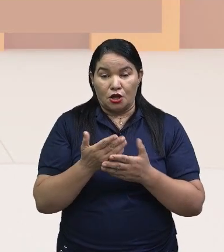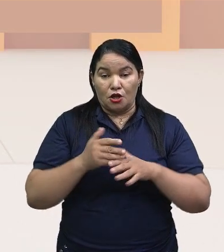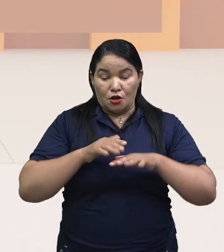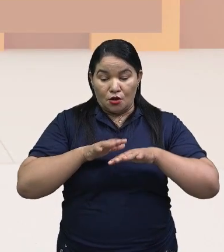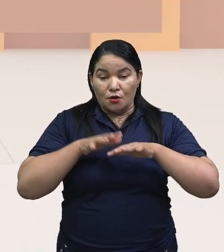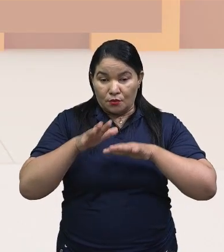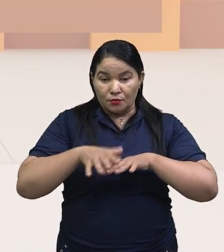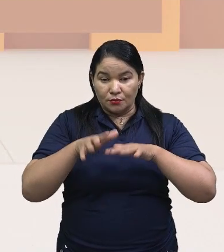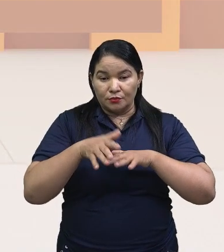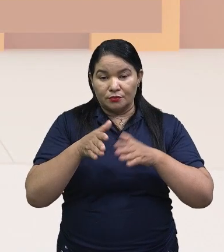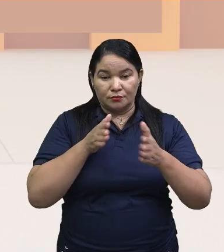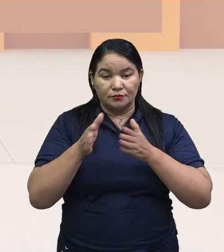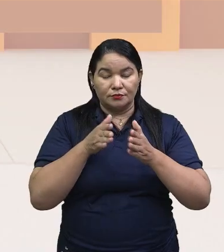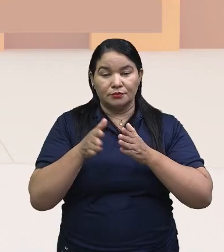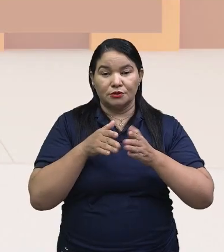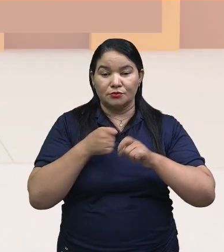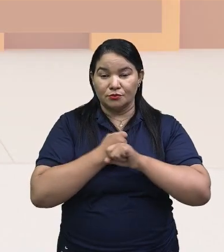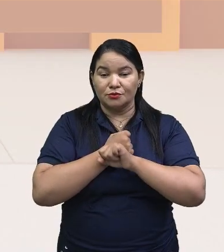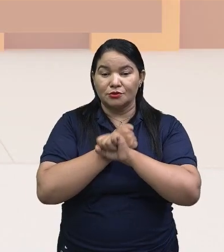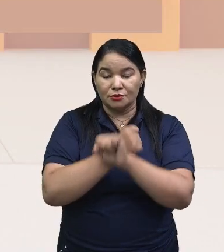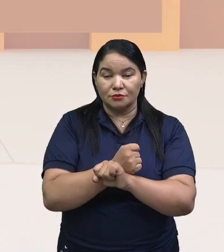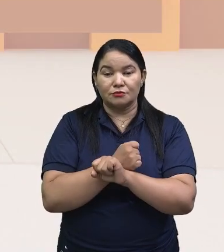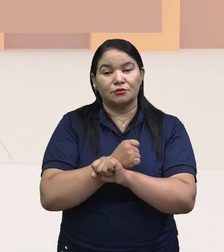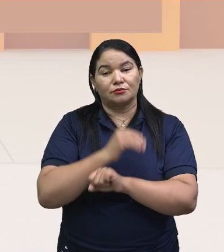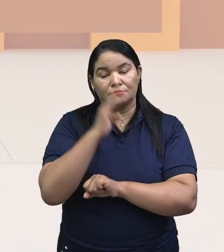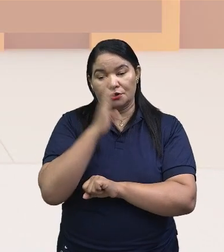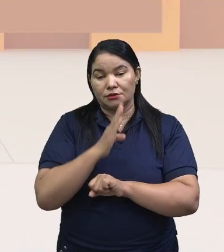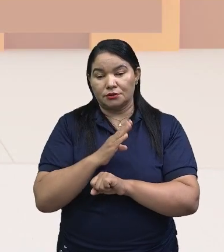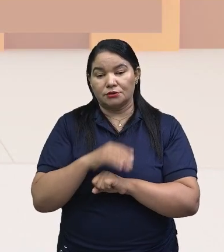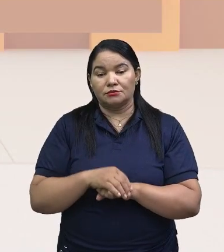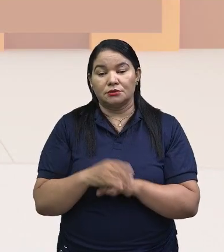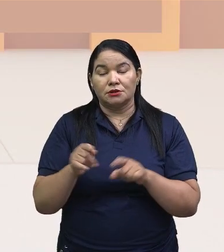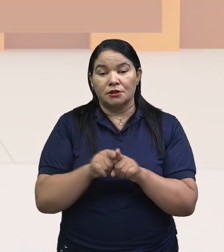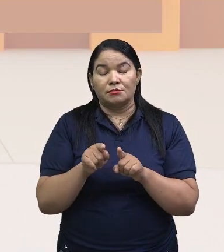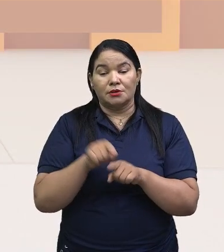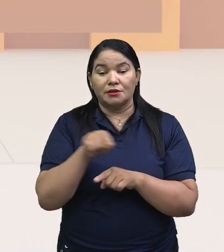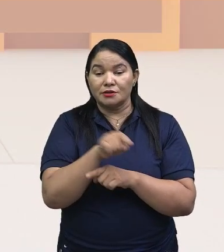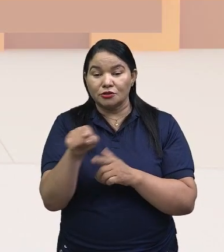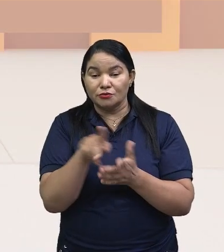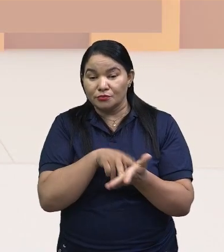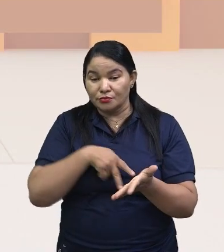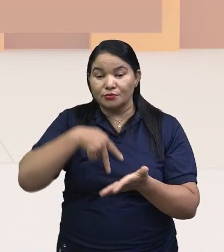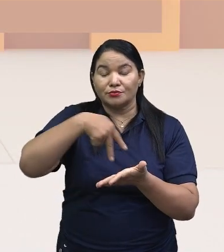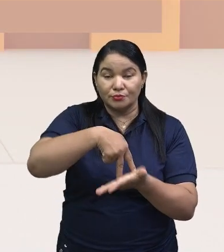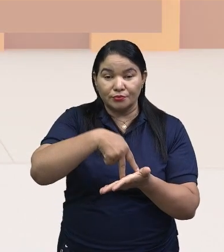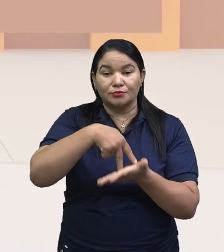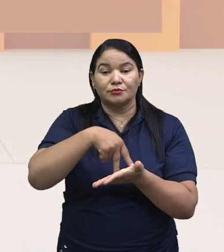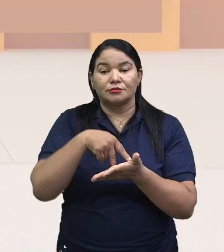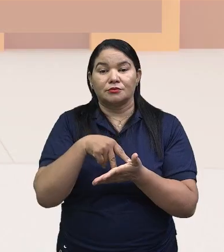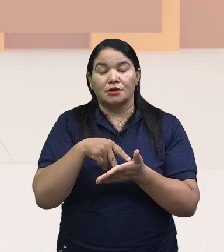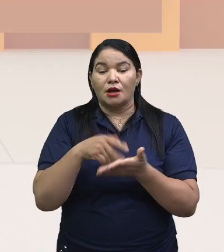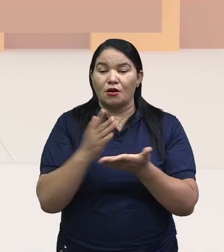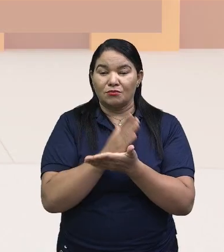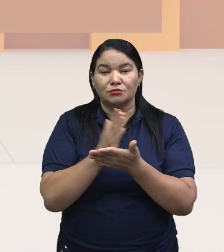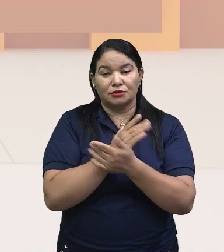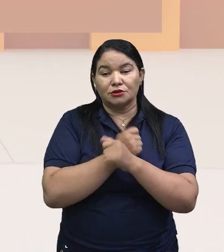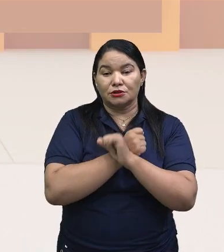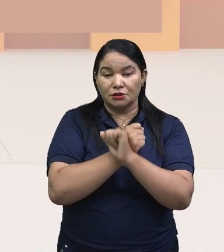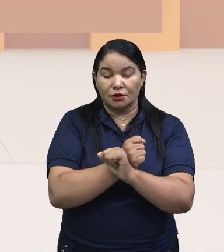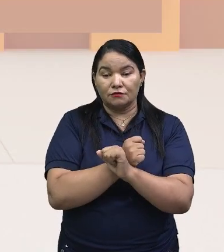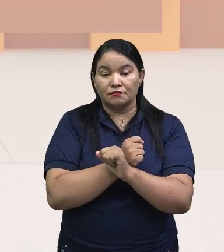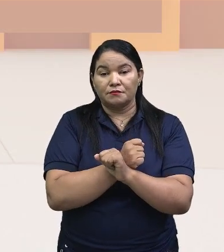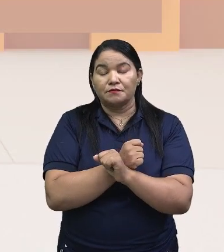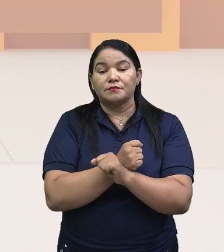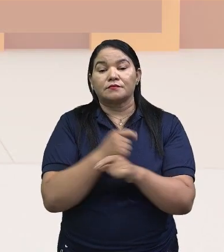ao período da escravidão no Brasil e a resistência dos negros escravizados. Então,